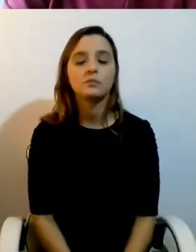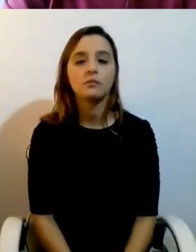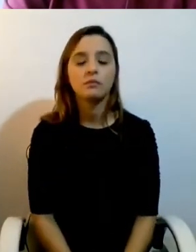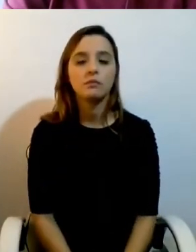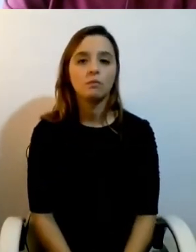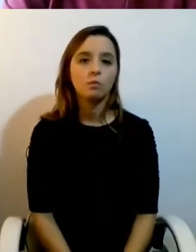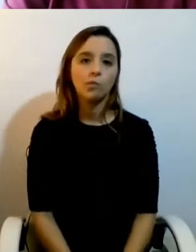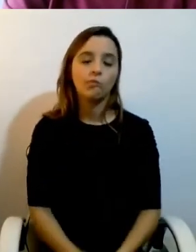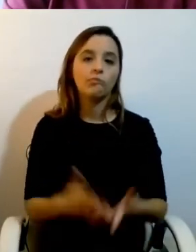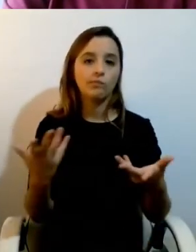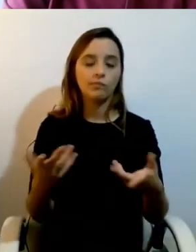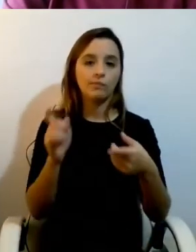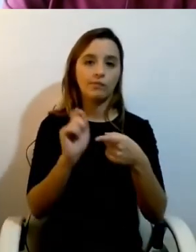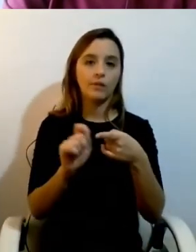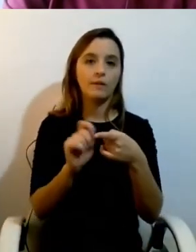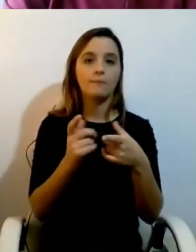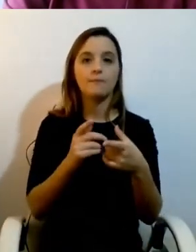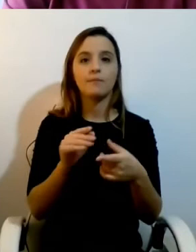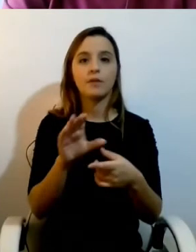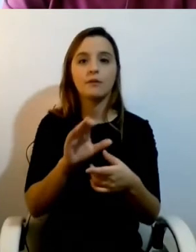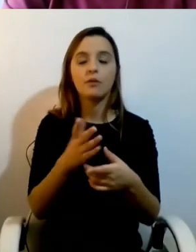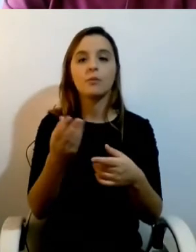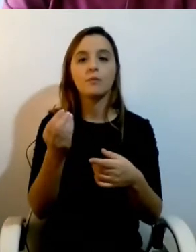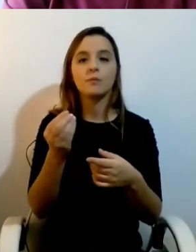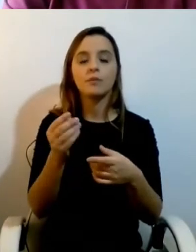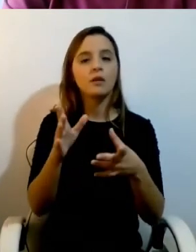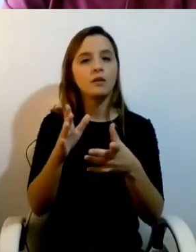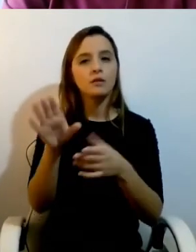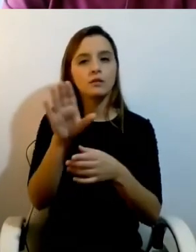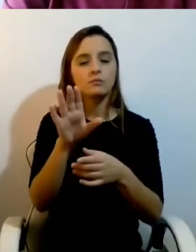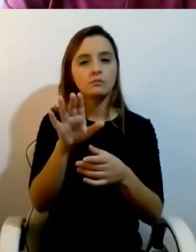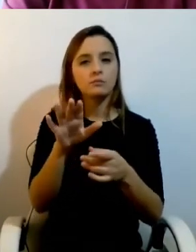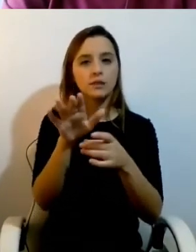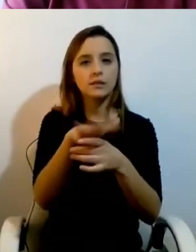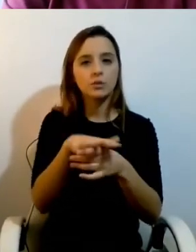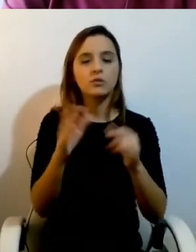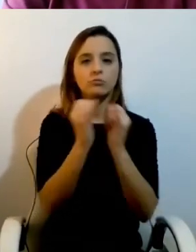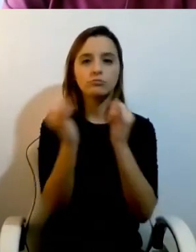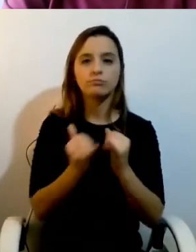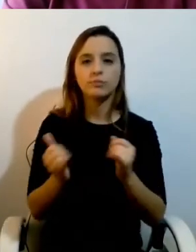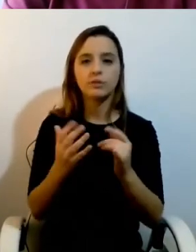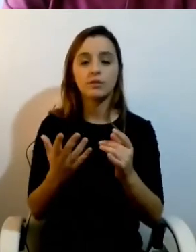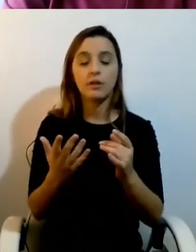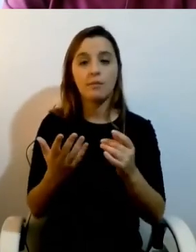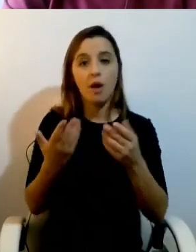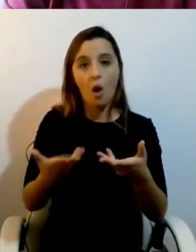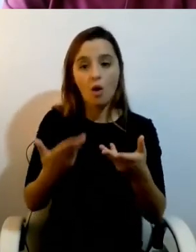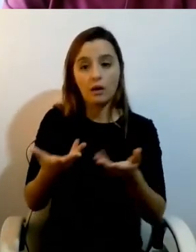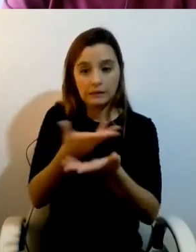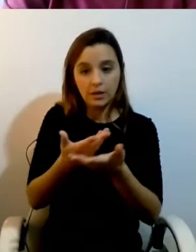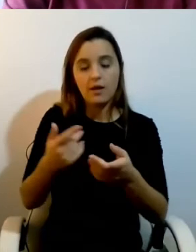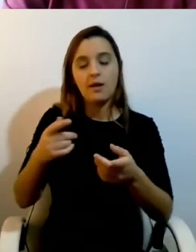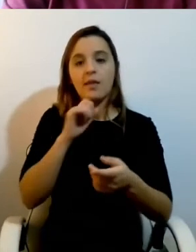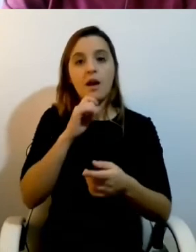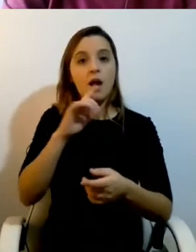título deste evento, deste colóquio internacional, seja relevante para o momento, de facto, muito oportuno.